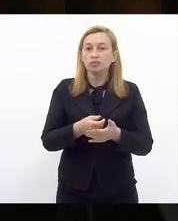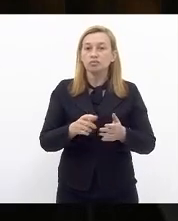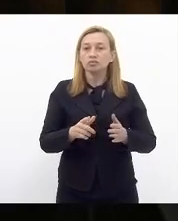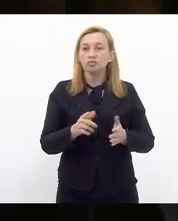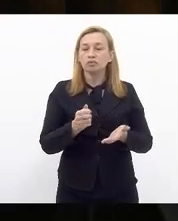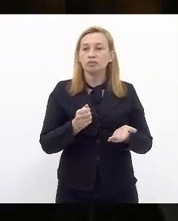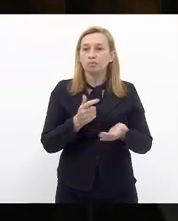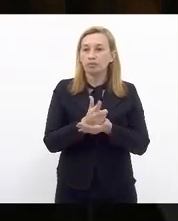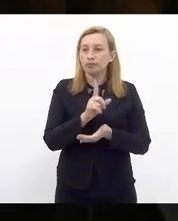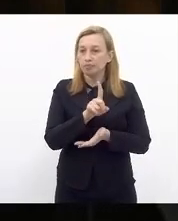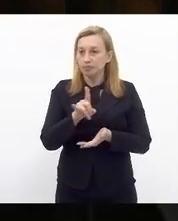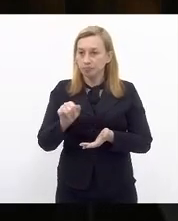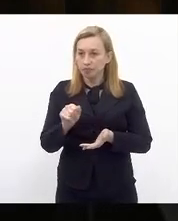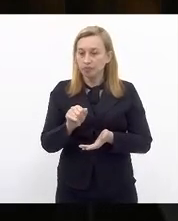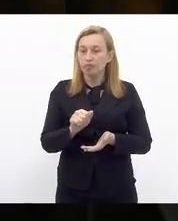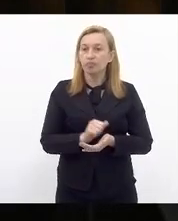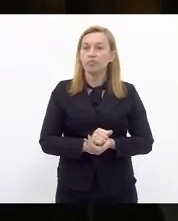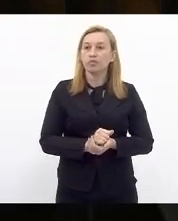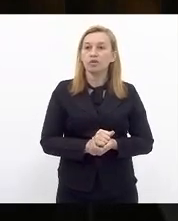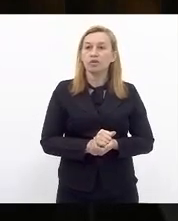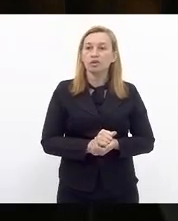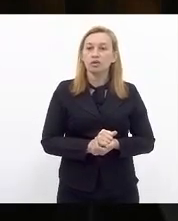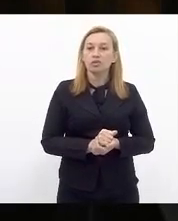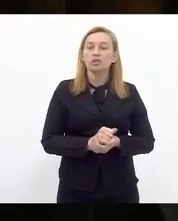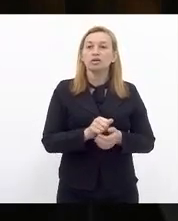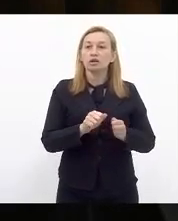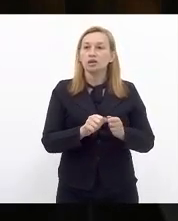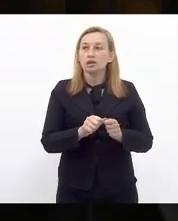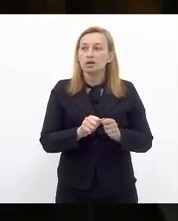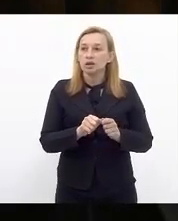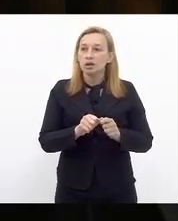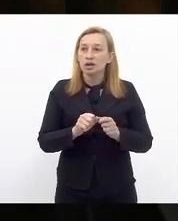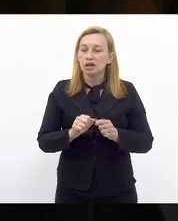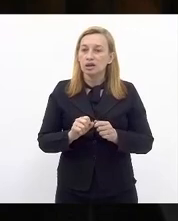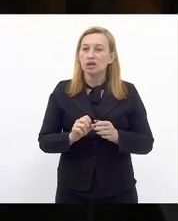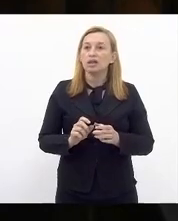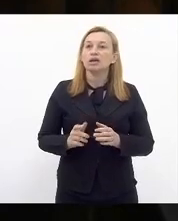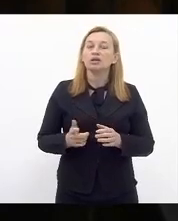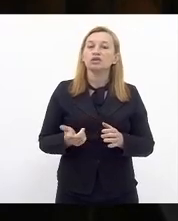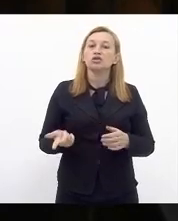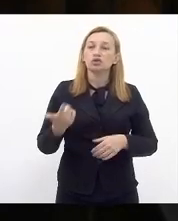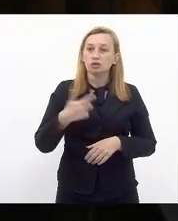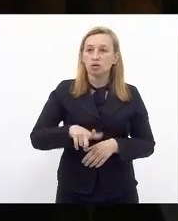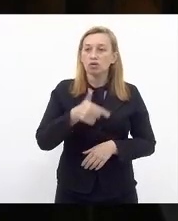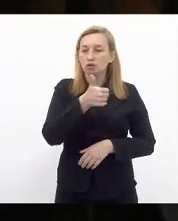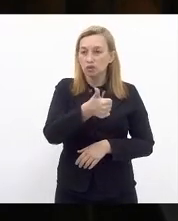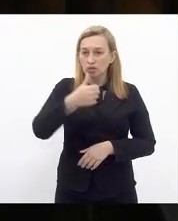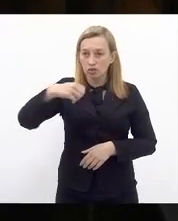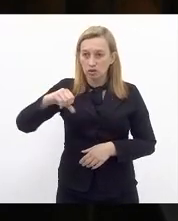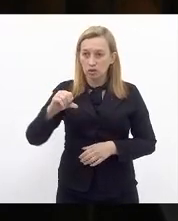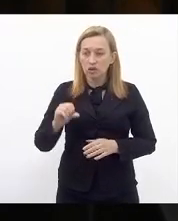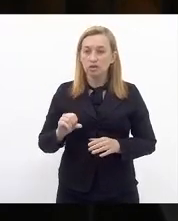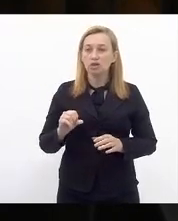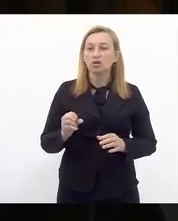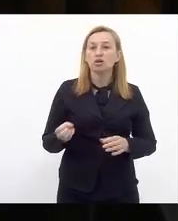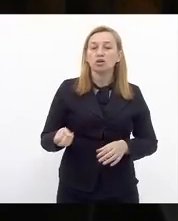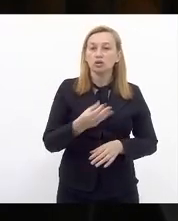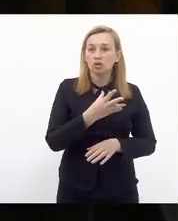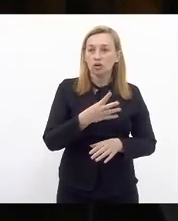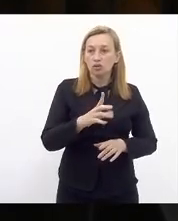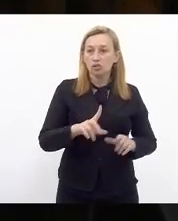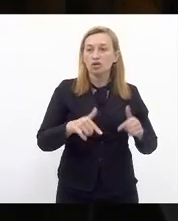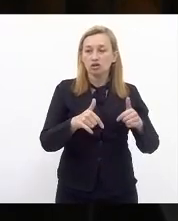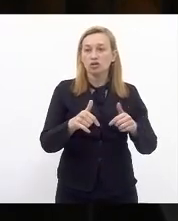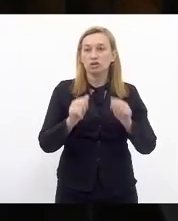em dia fizemos ampliamos em 19 já com essa nova formação da Assembleia